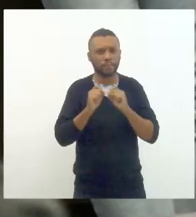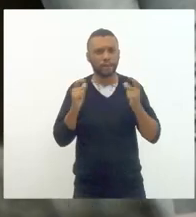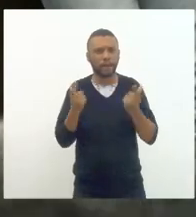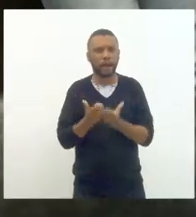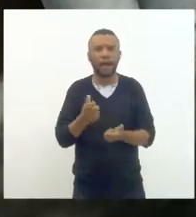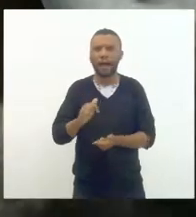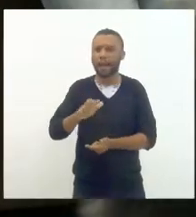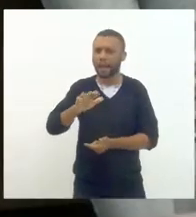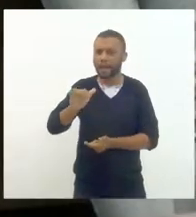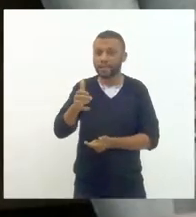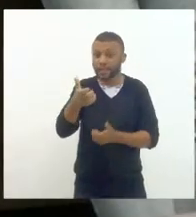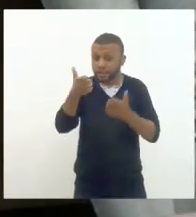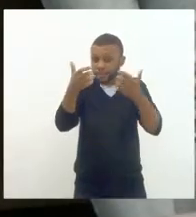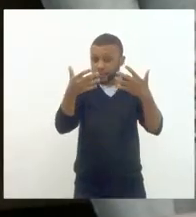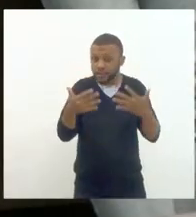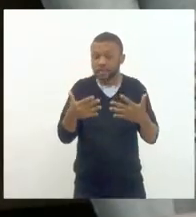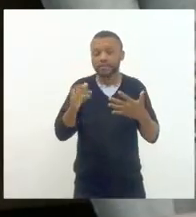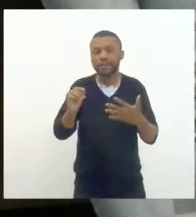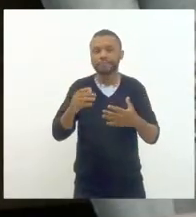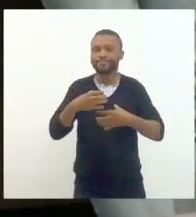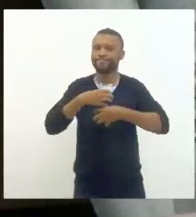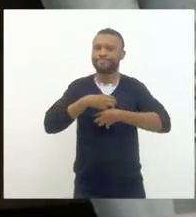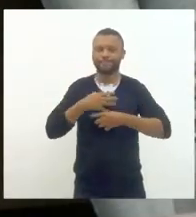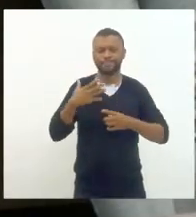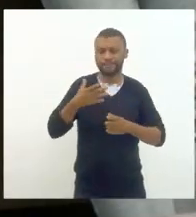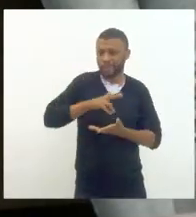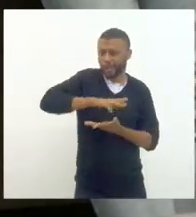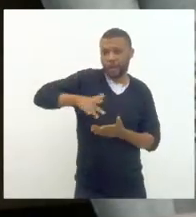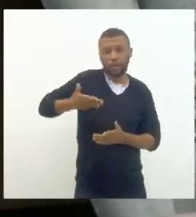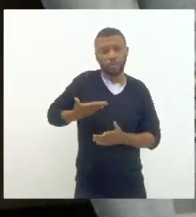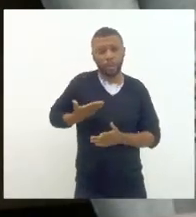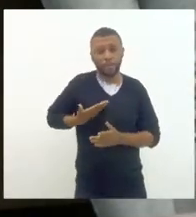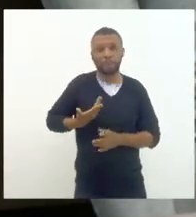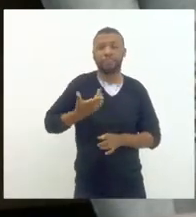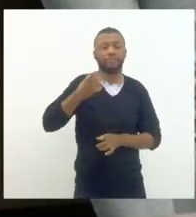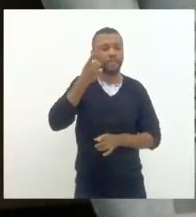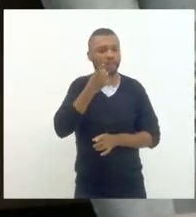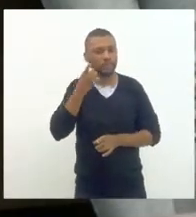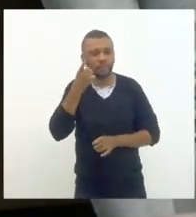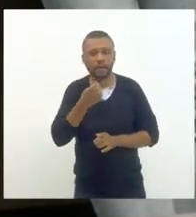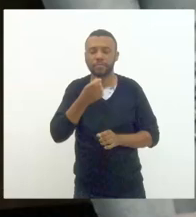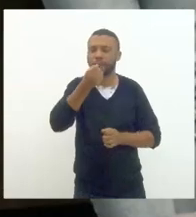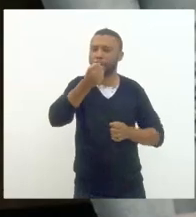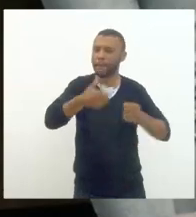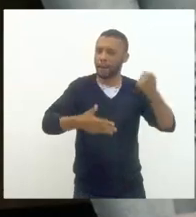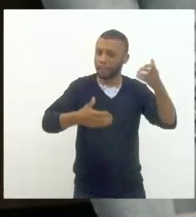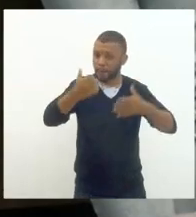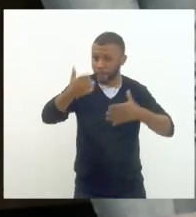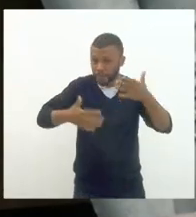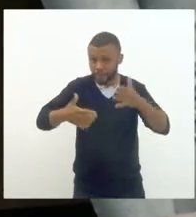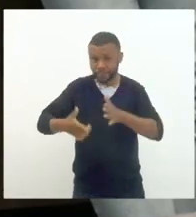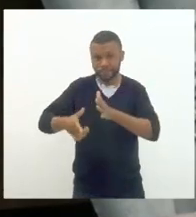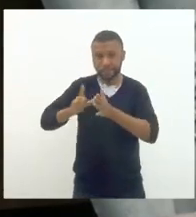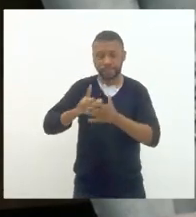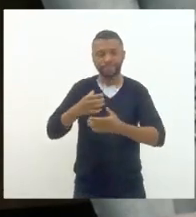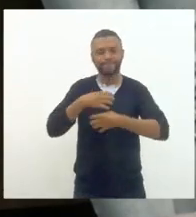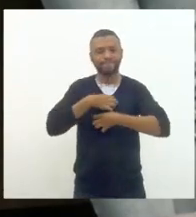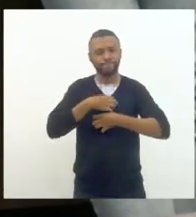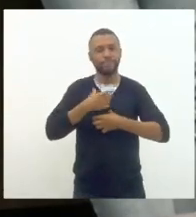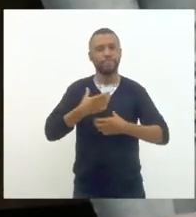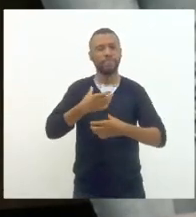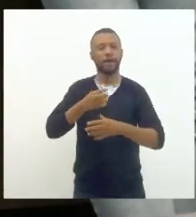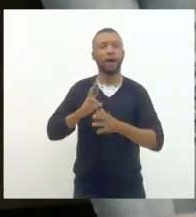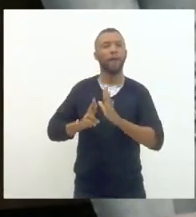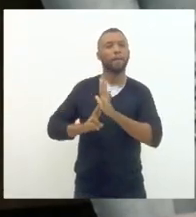Quero dizer, fui contemplado pela fala de vários deputados aqui que me antecederam. E sem dúvida nenhuma,